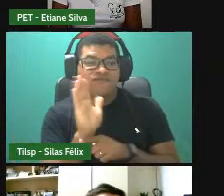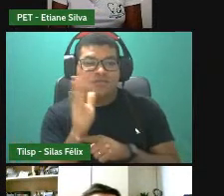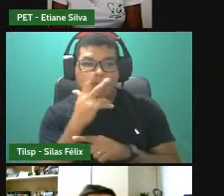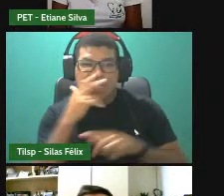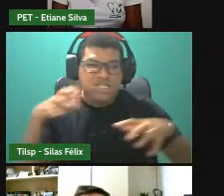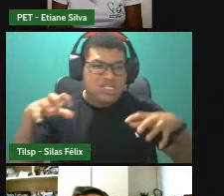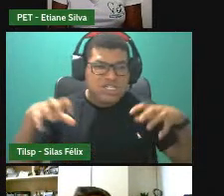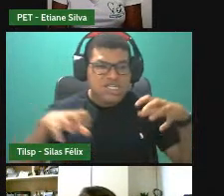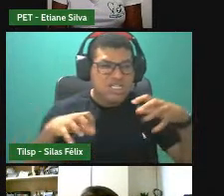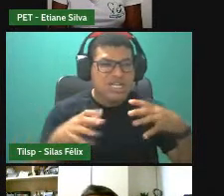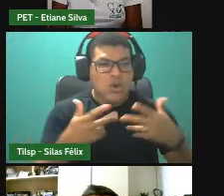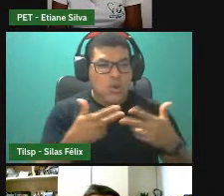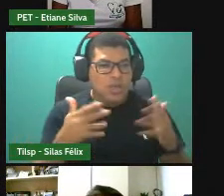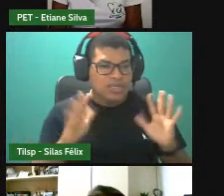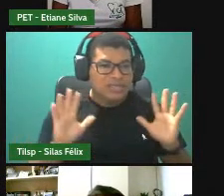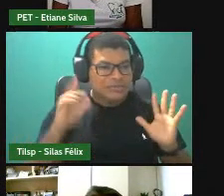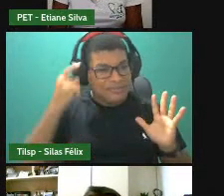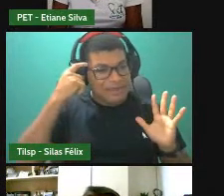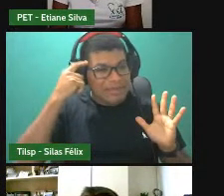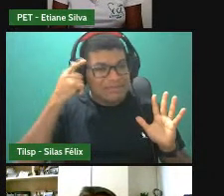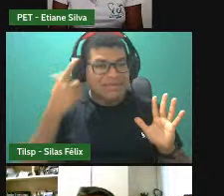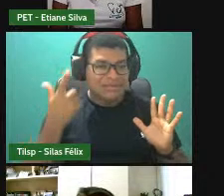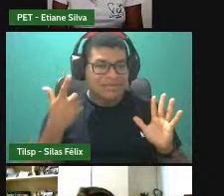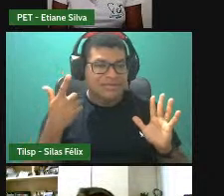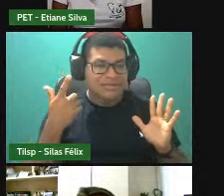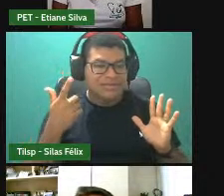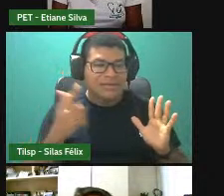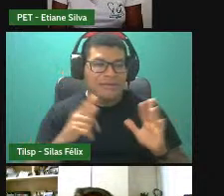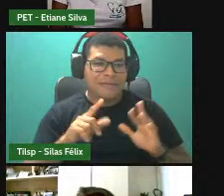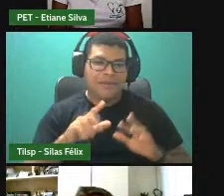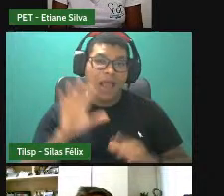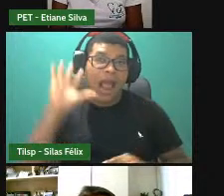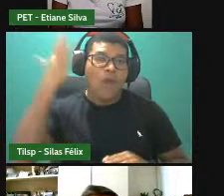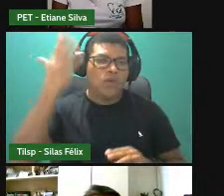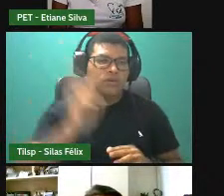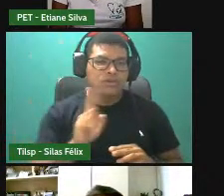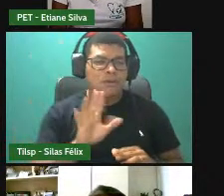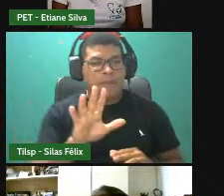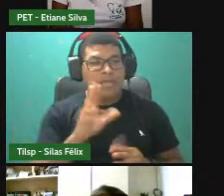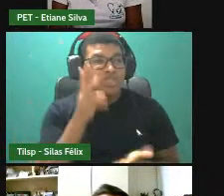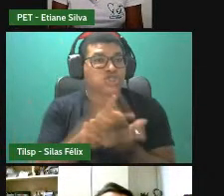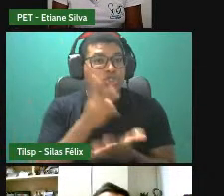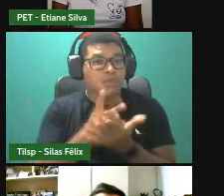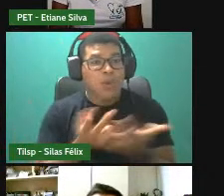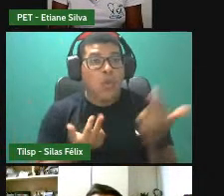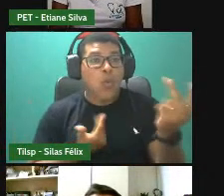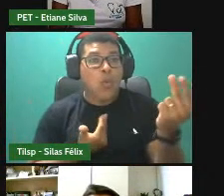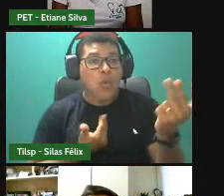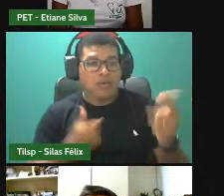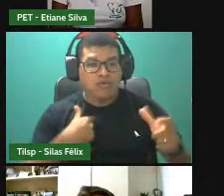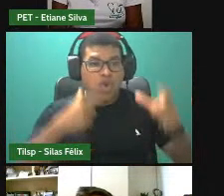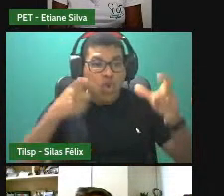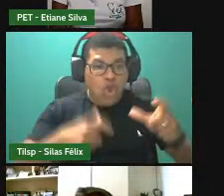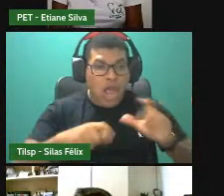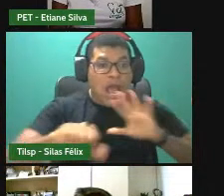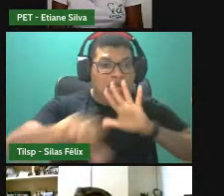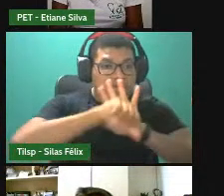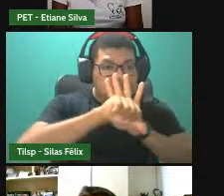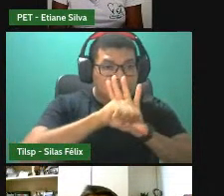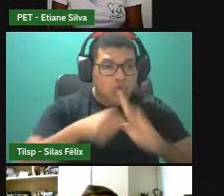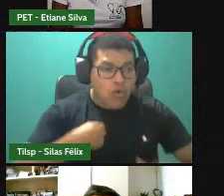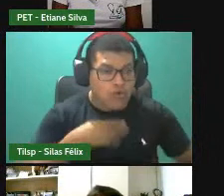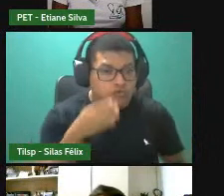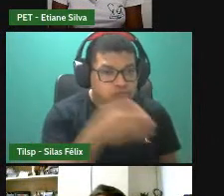aconteça, tá, gente? Mas é algo que também não é uma situação rotineira, eu não atuo numa condição de local de crime, né? Eu faço